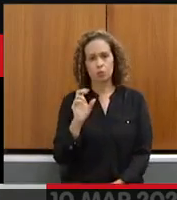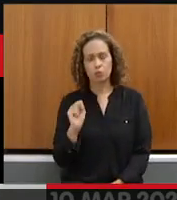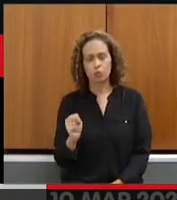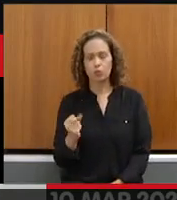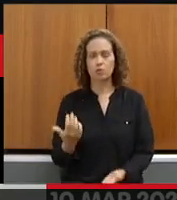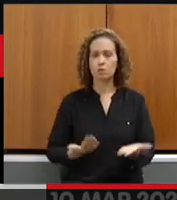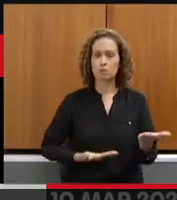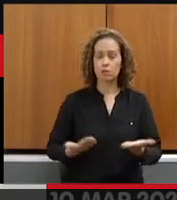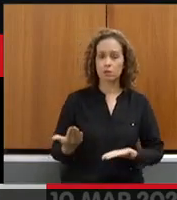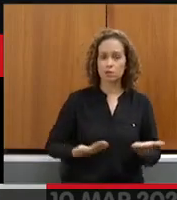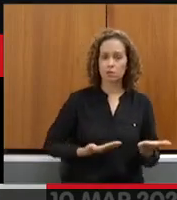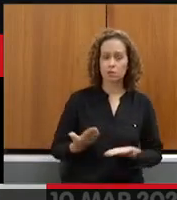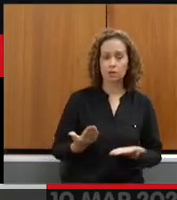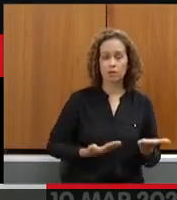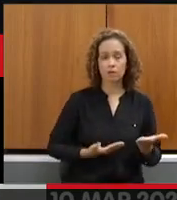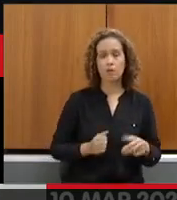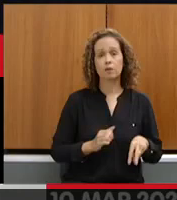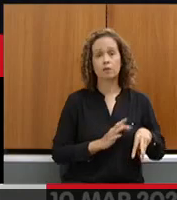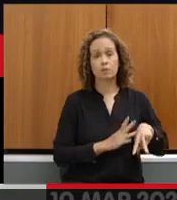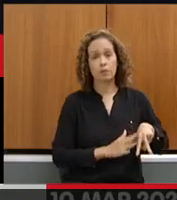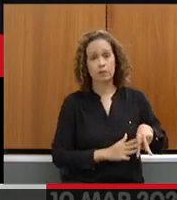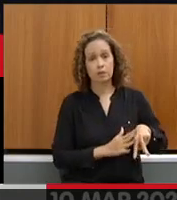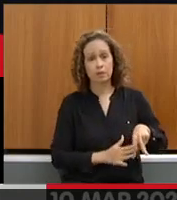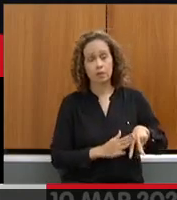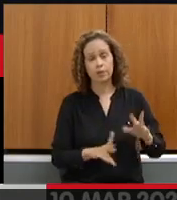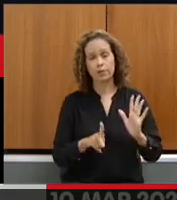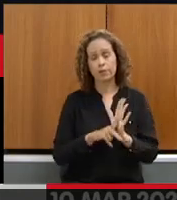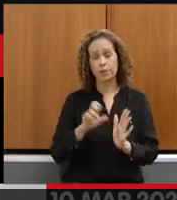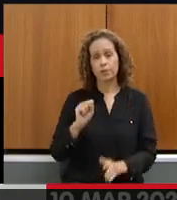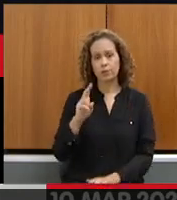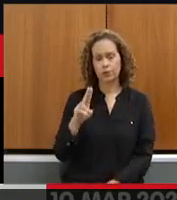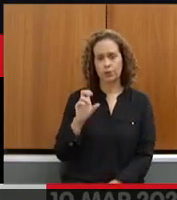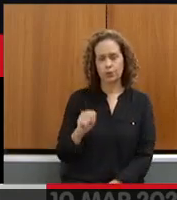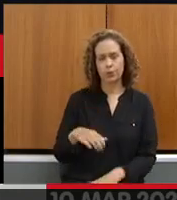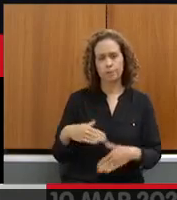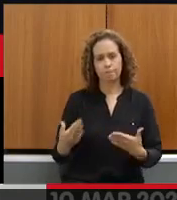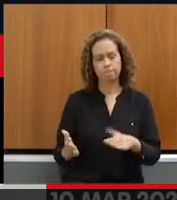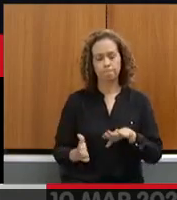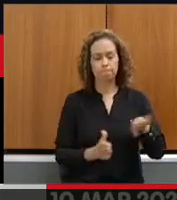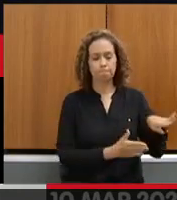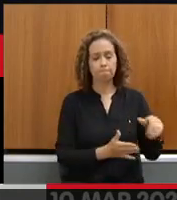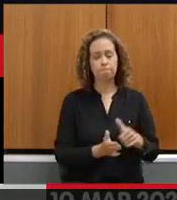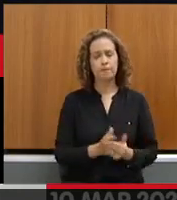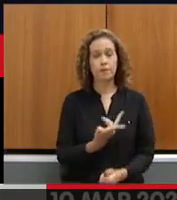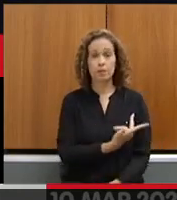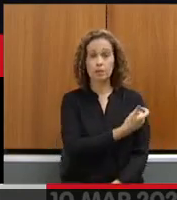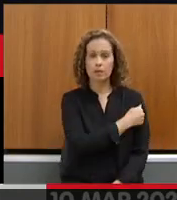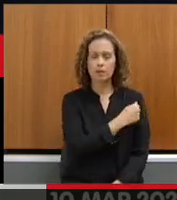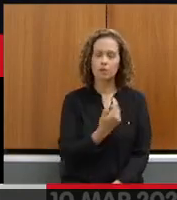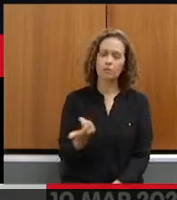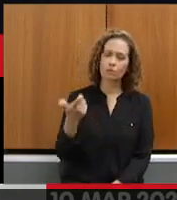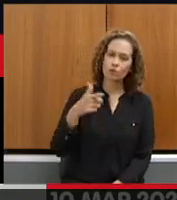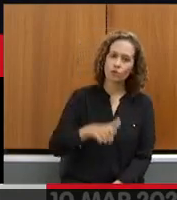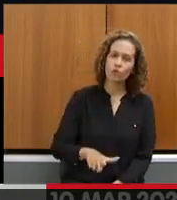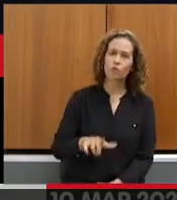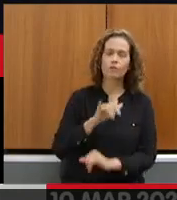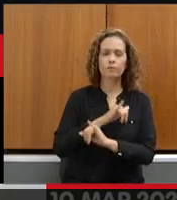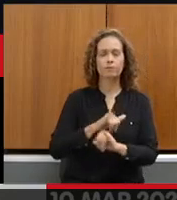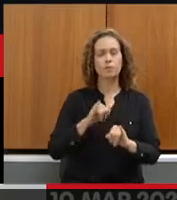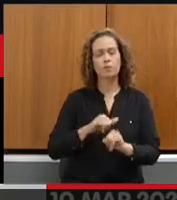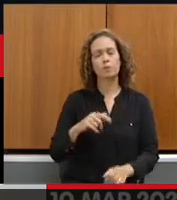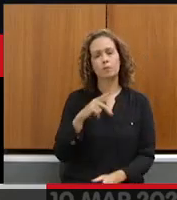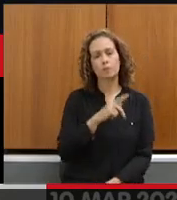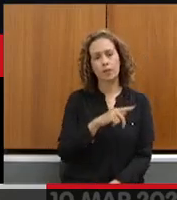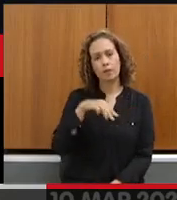servir aos pacientes do SUS em relação à vacinação eu volto a enfatizar ou seja o